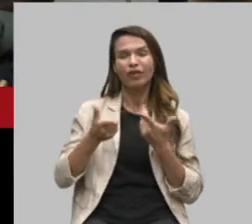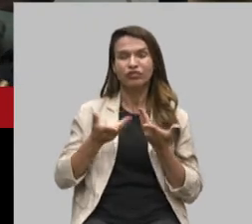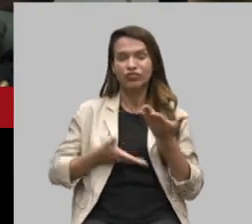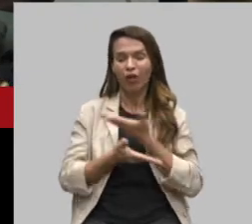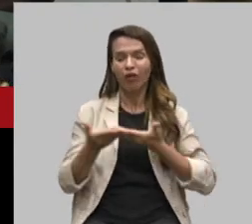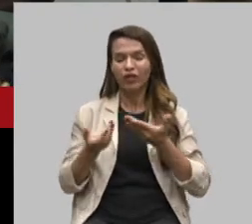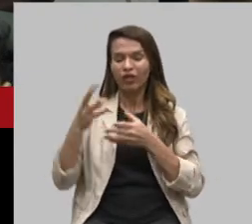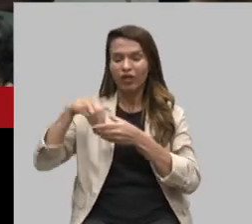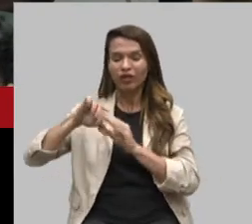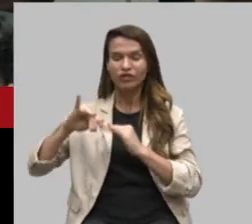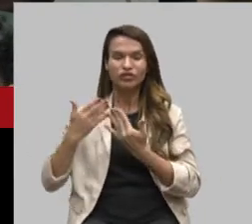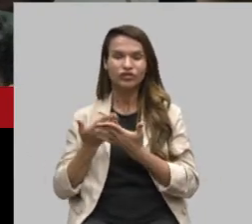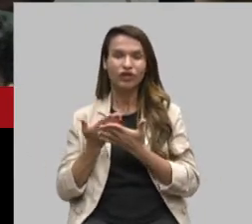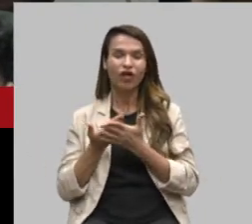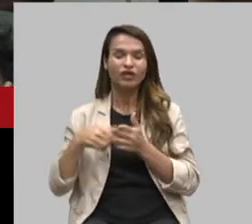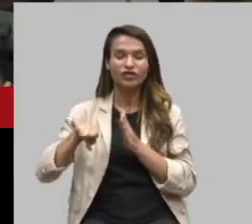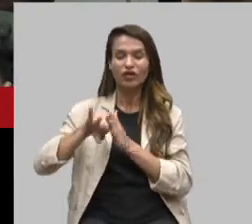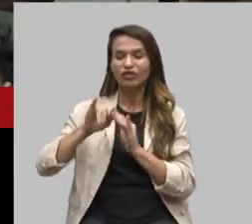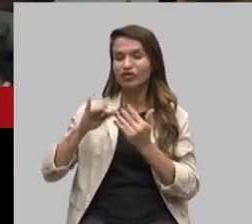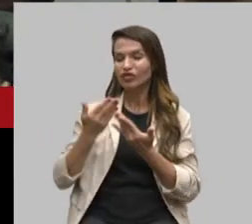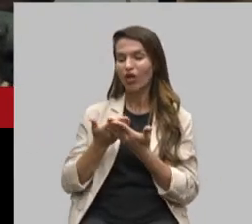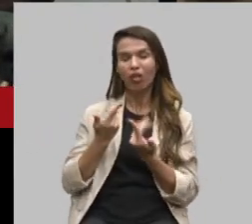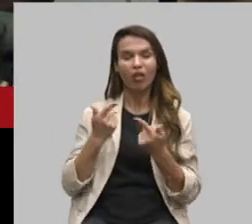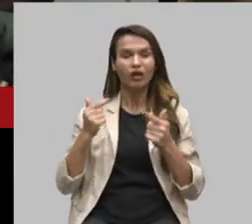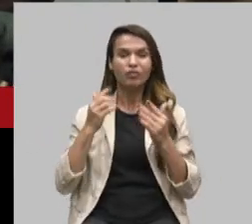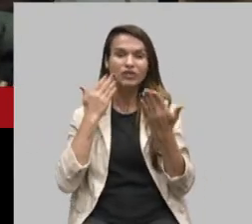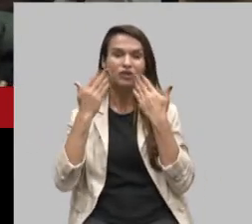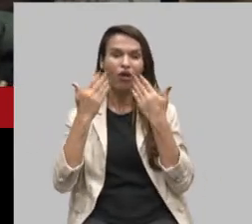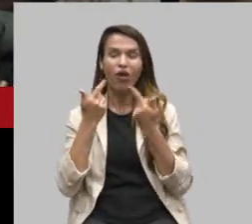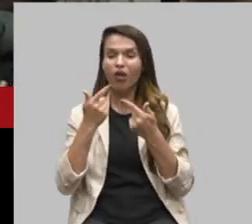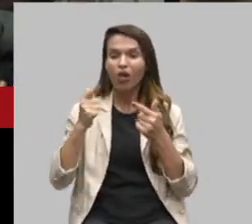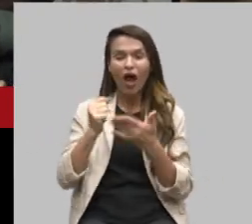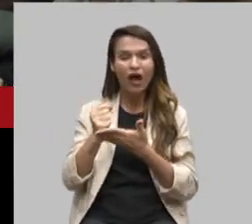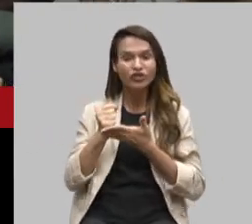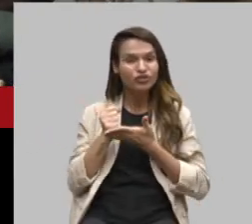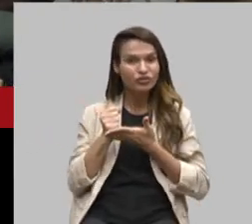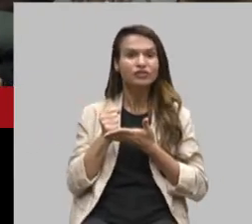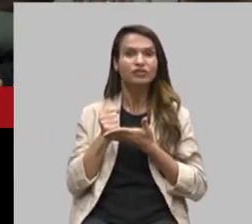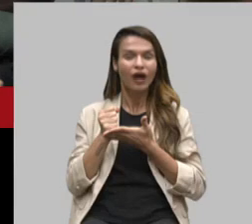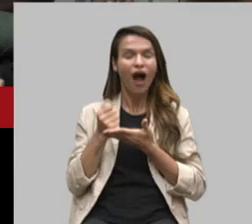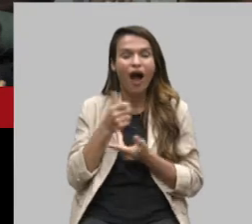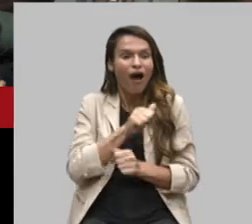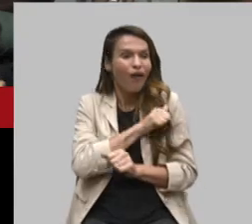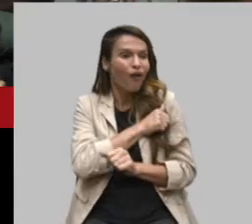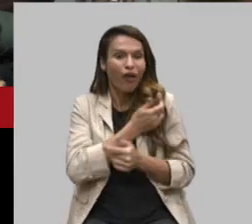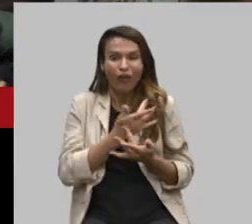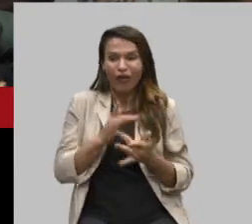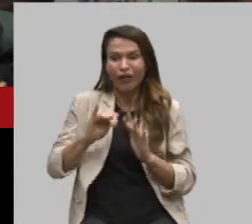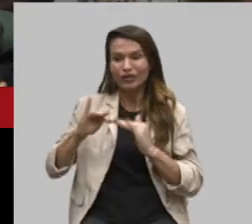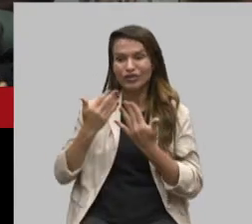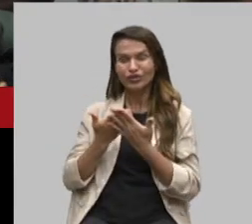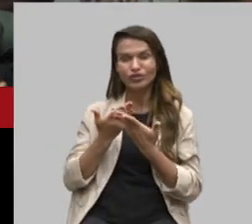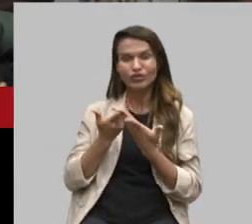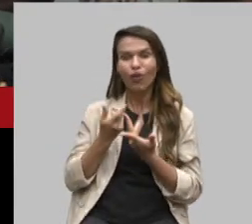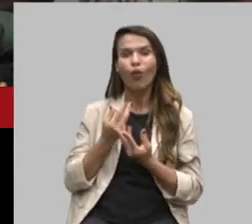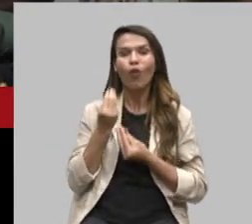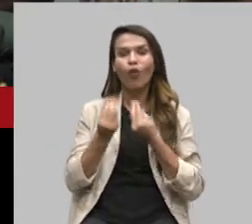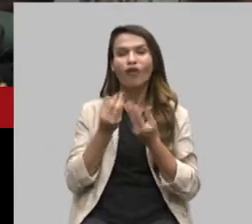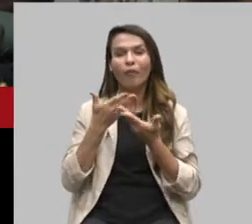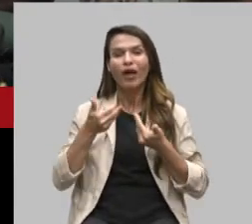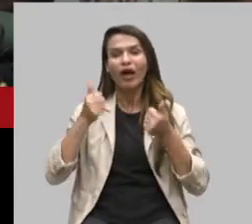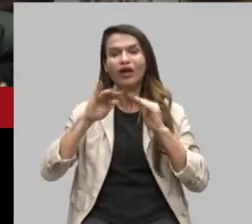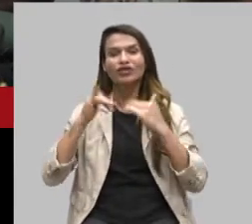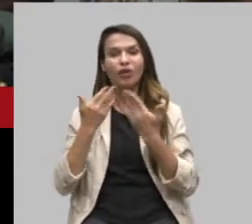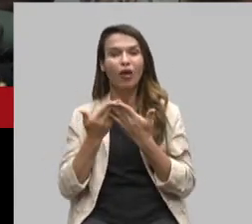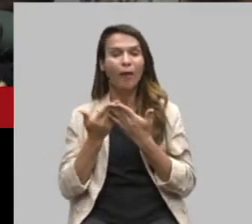aí você chega numa escola que não tem psicólogo não tem ajuda e aí o aluno não quer estudar e a gente vai melhorar a escola para quem a escola